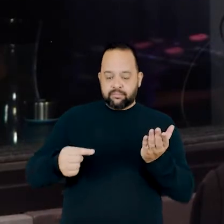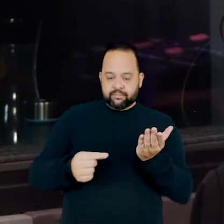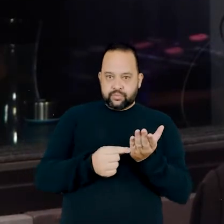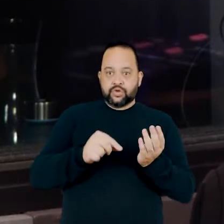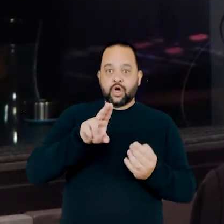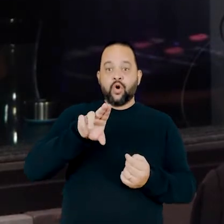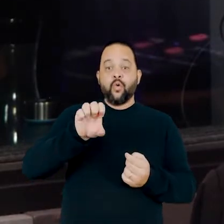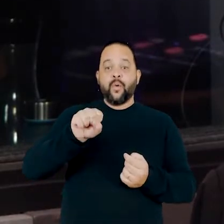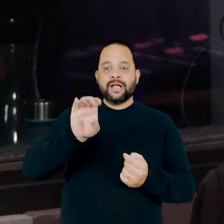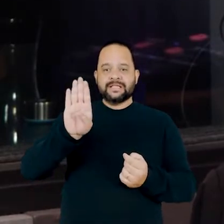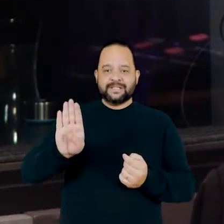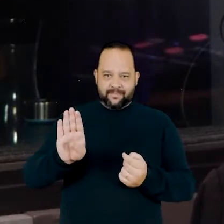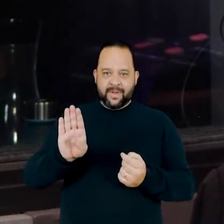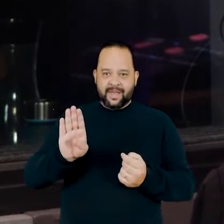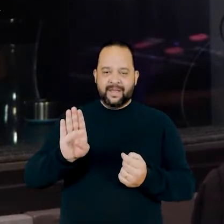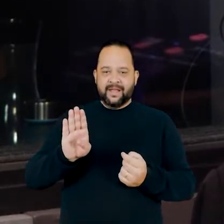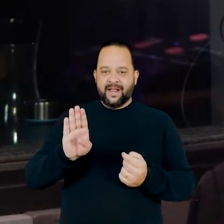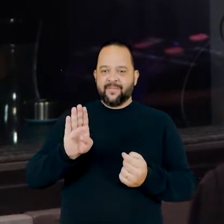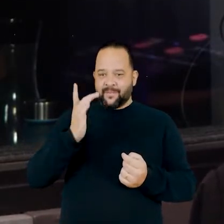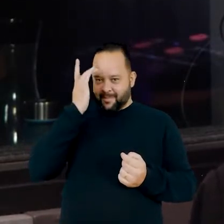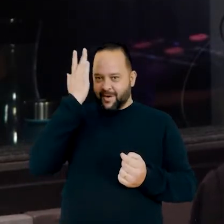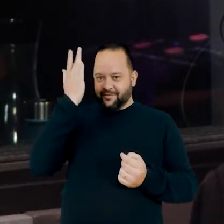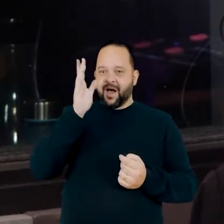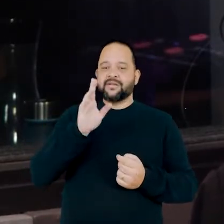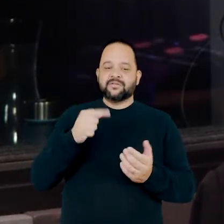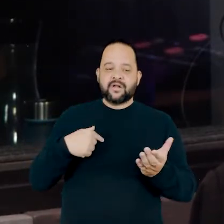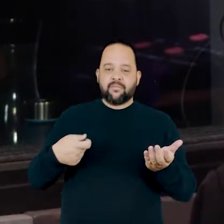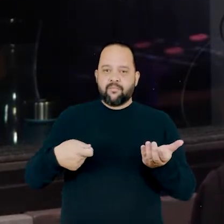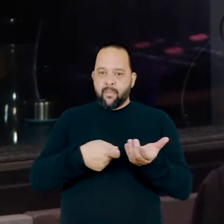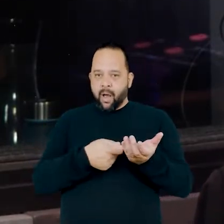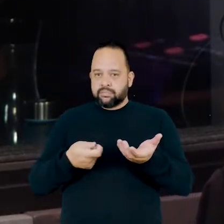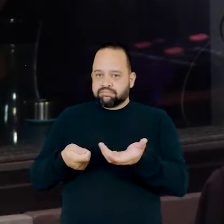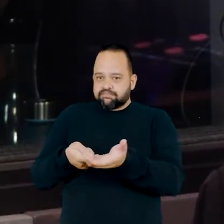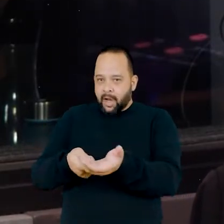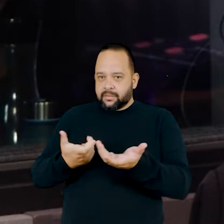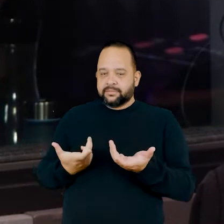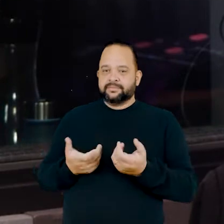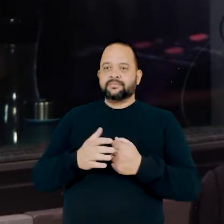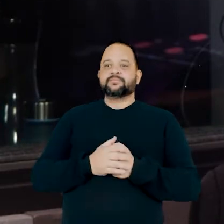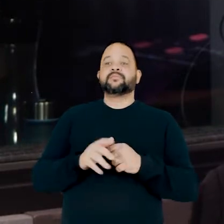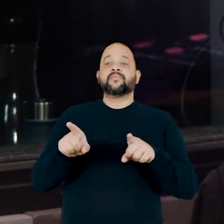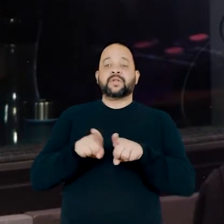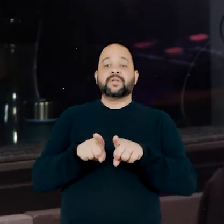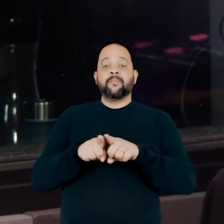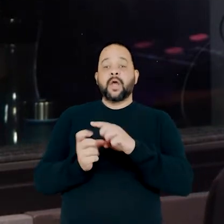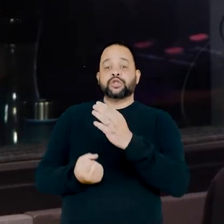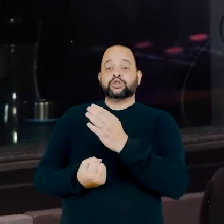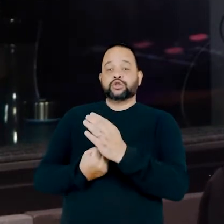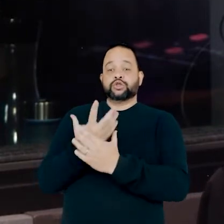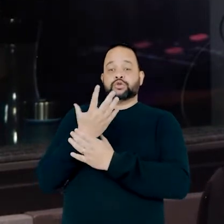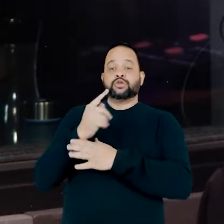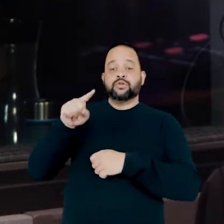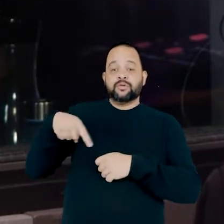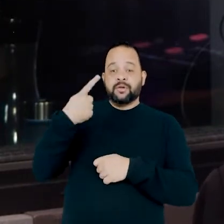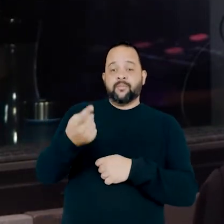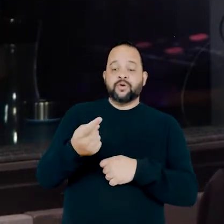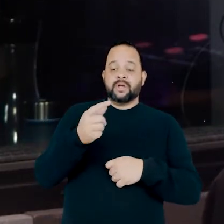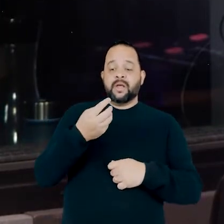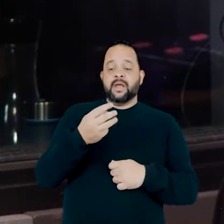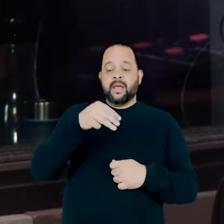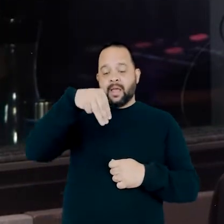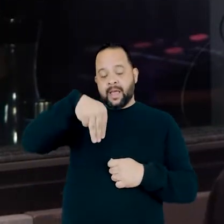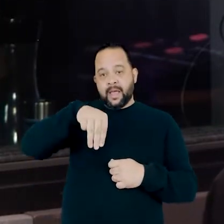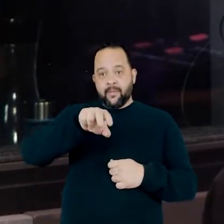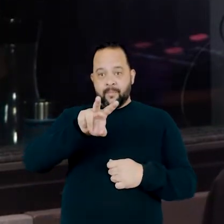Então, ele ganhou muita força por essa facilidade de conexão. E, inclusive, surgiu depois o MV7.